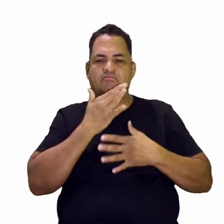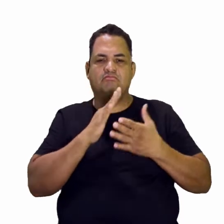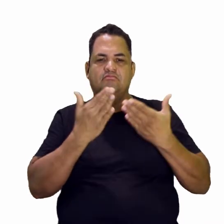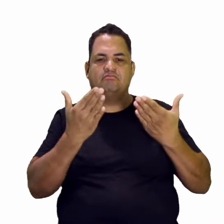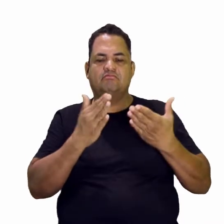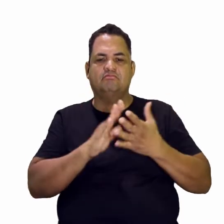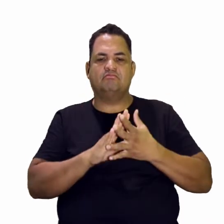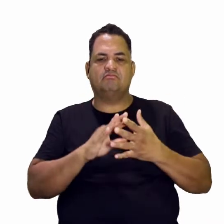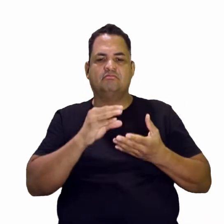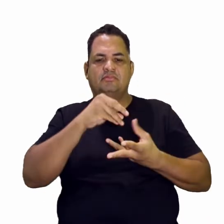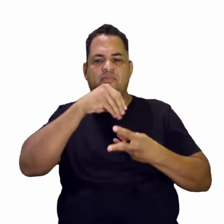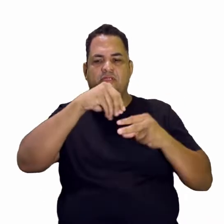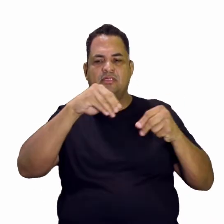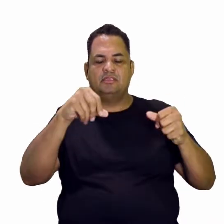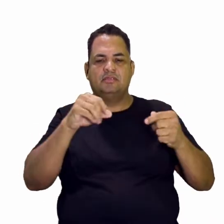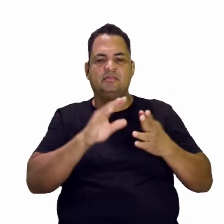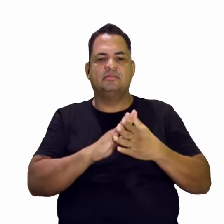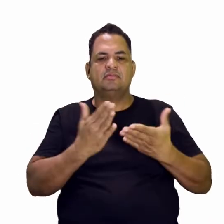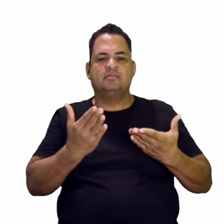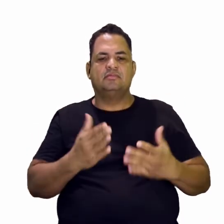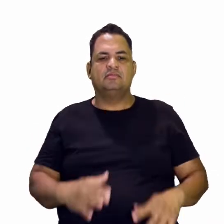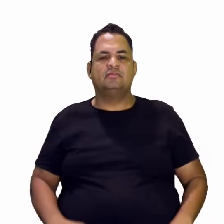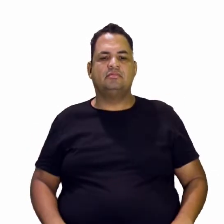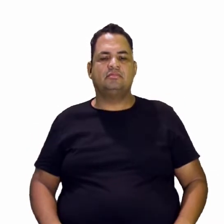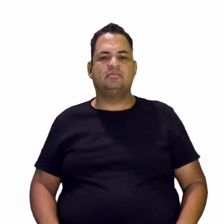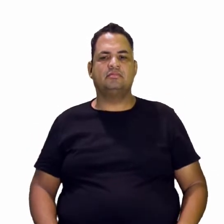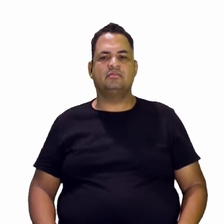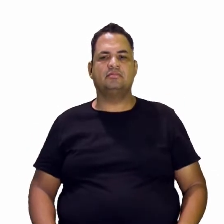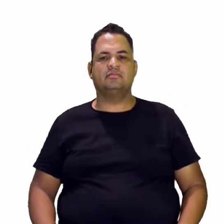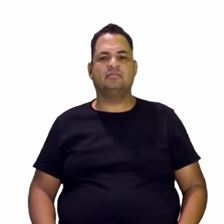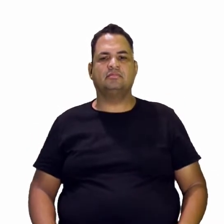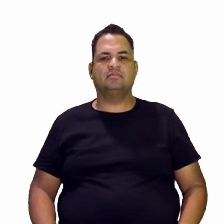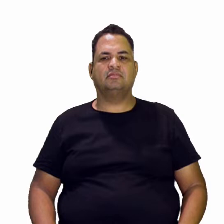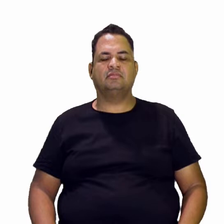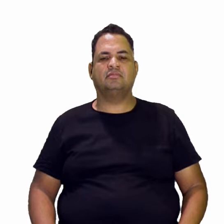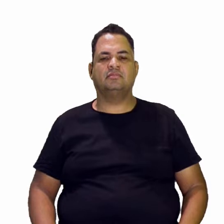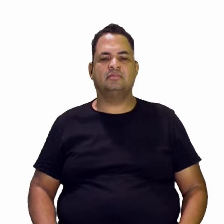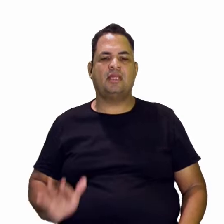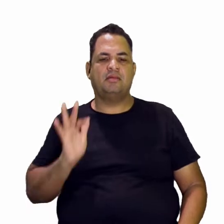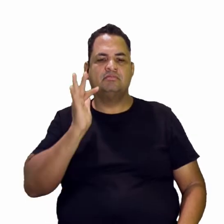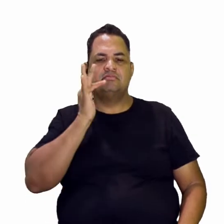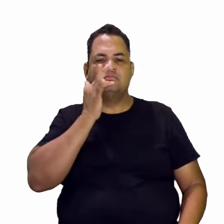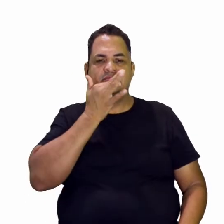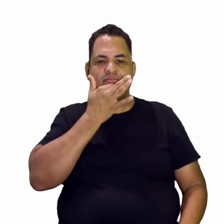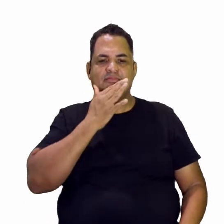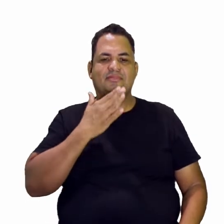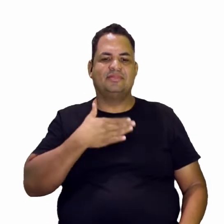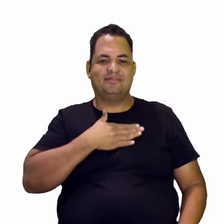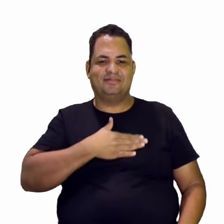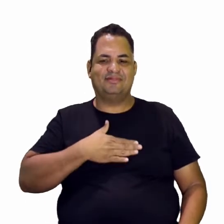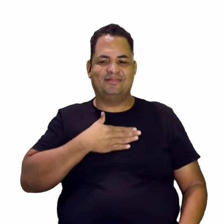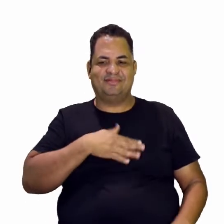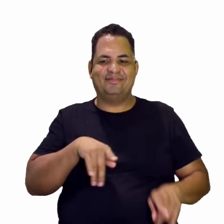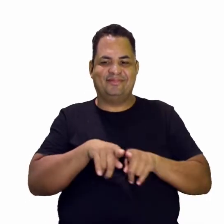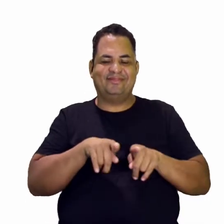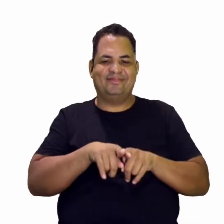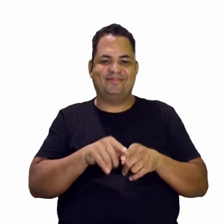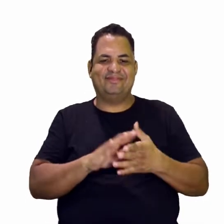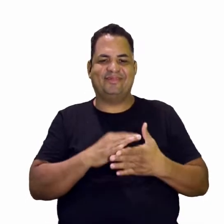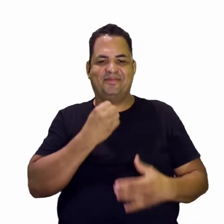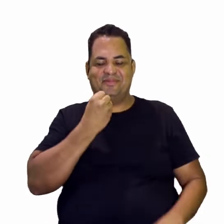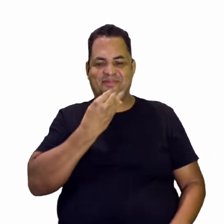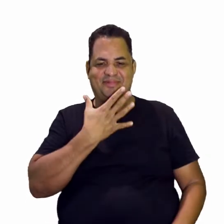né? Tenho certeza que vocês estão aí animados. É uma delícia. Você gosta também, Sami? É bom, né?